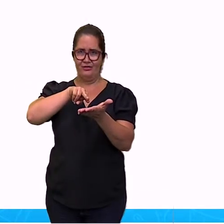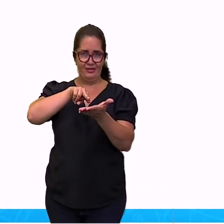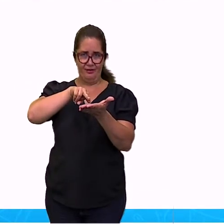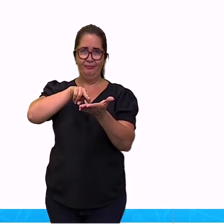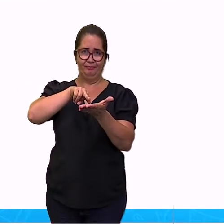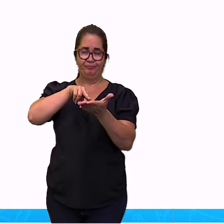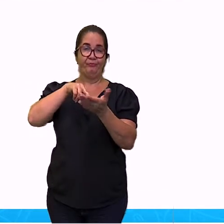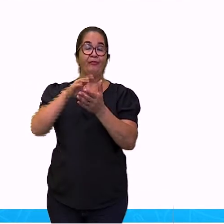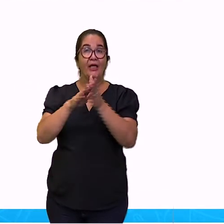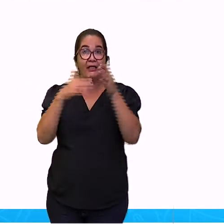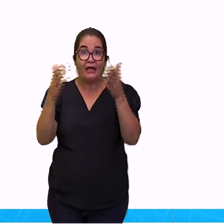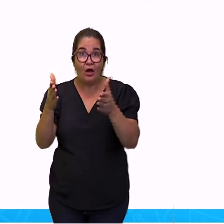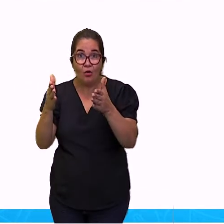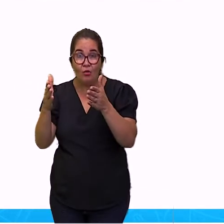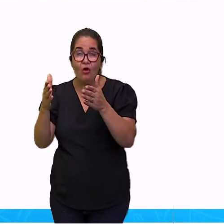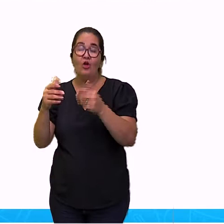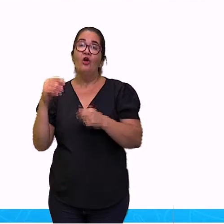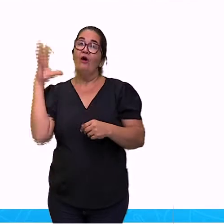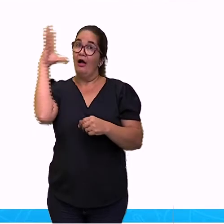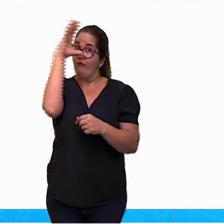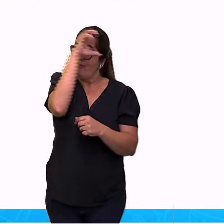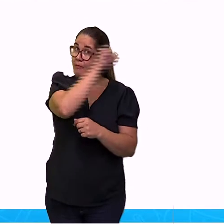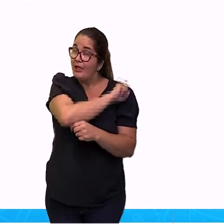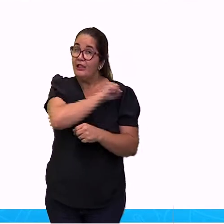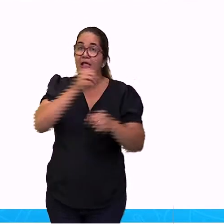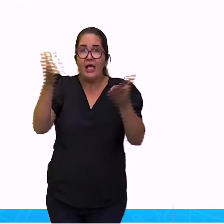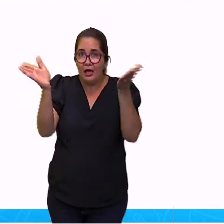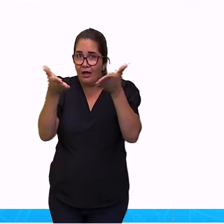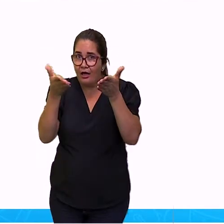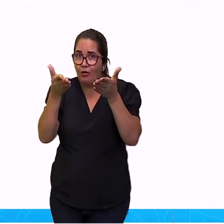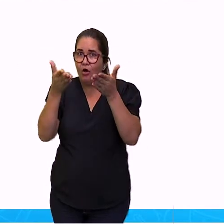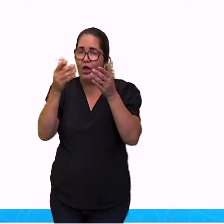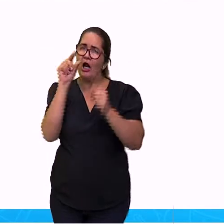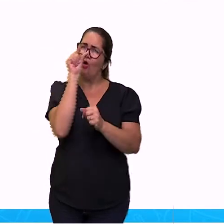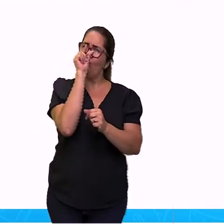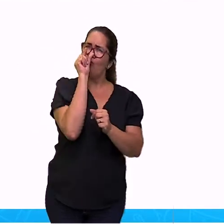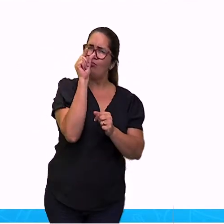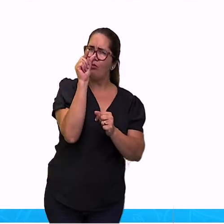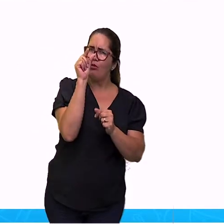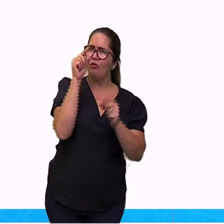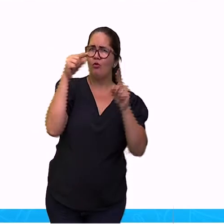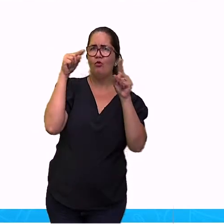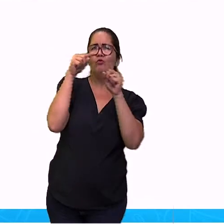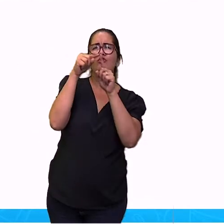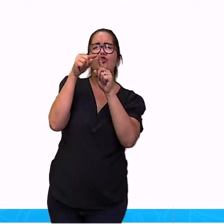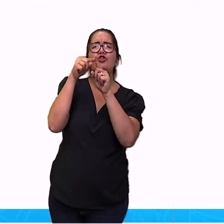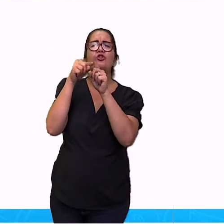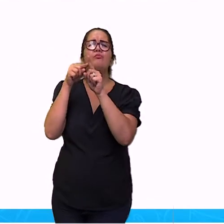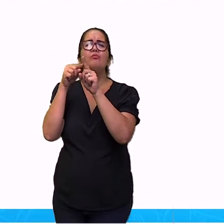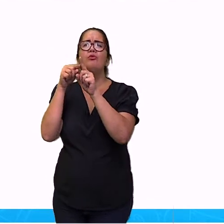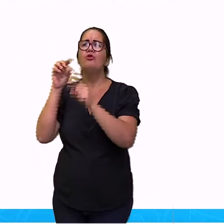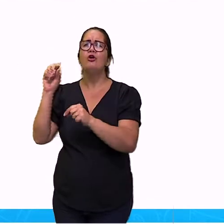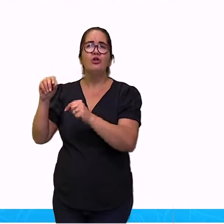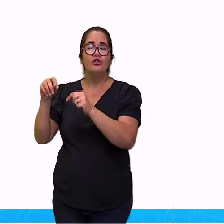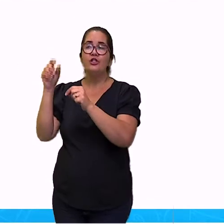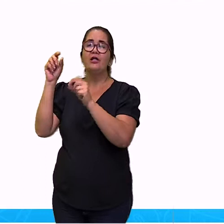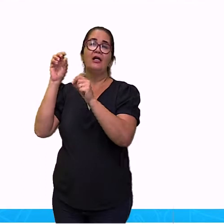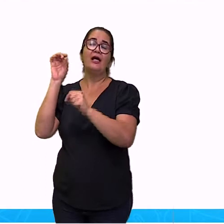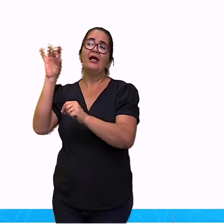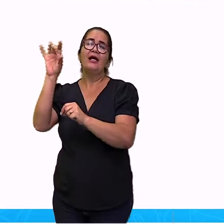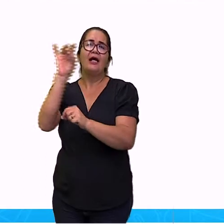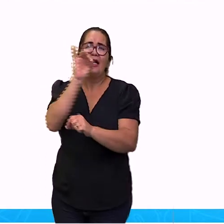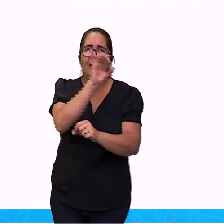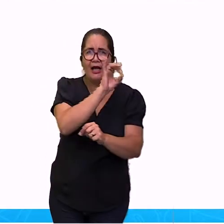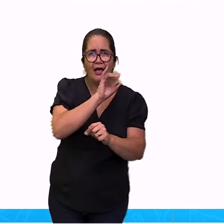de conhecer um pouquinho de cada dança, vamos conhecer um pouquinho da história da dança. A dança foi uma das primeiras